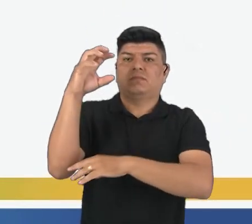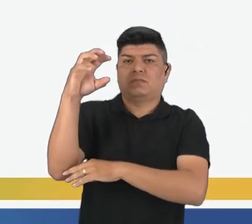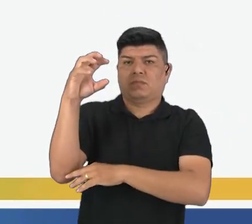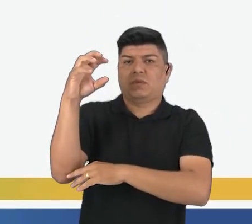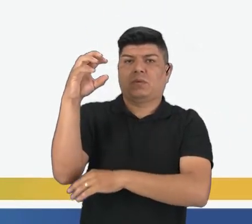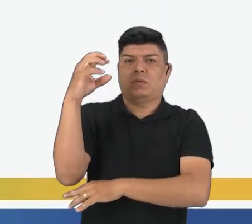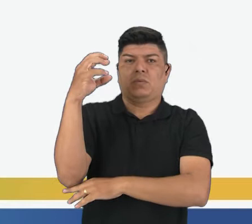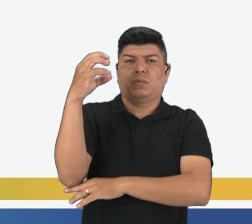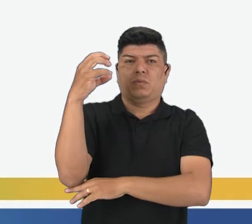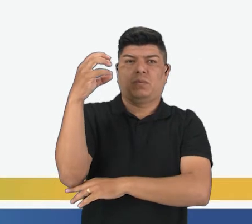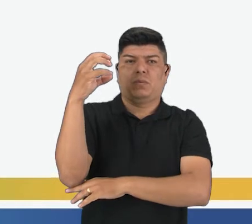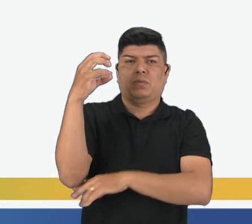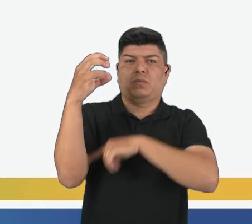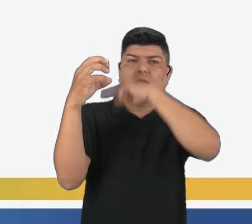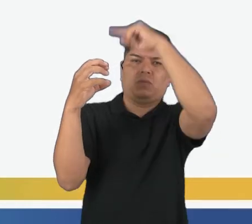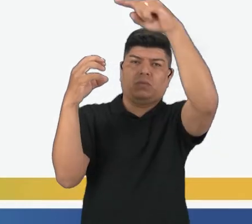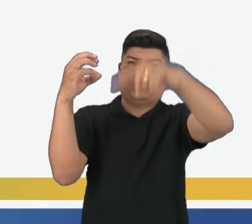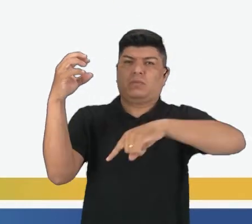eólicas ou